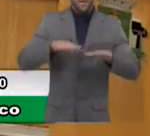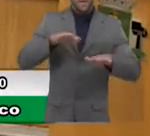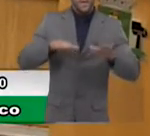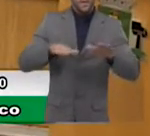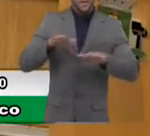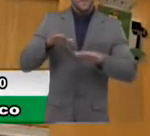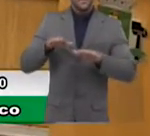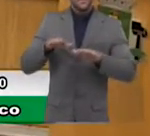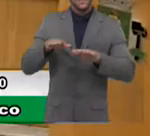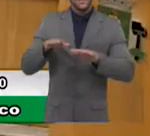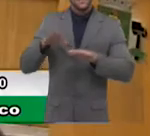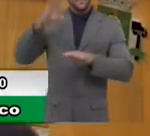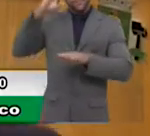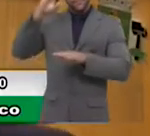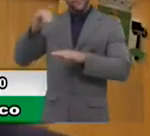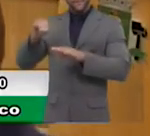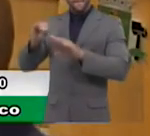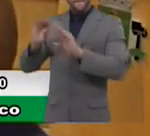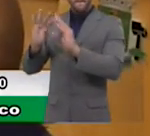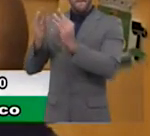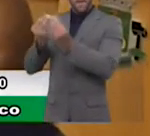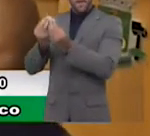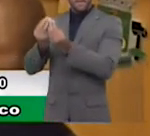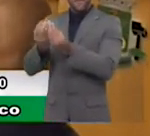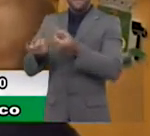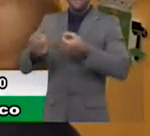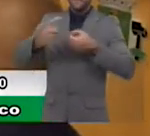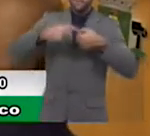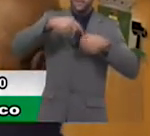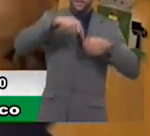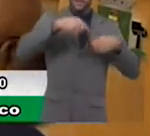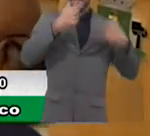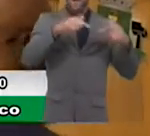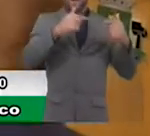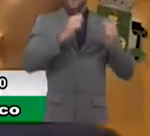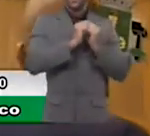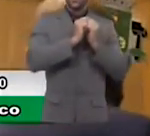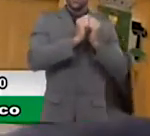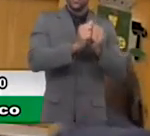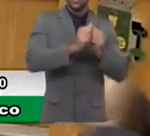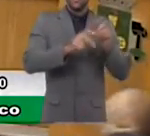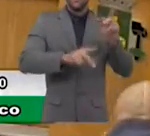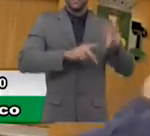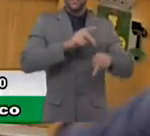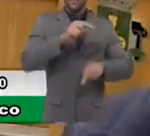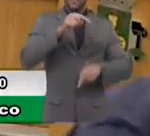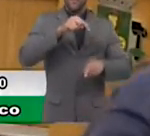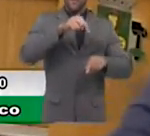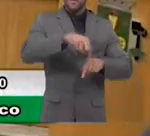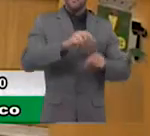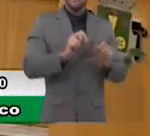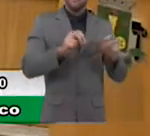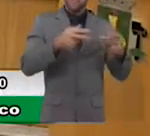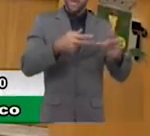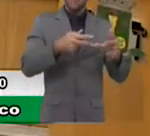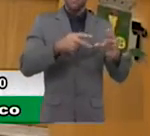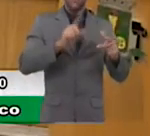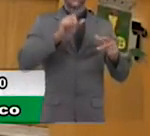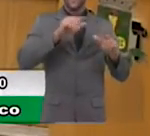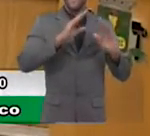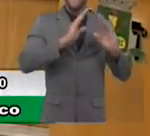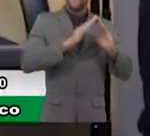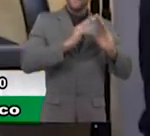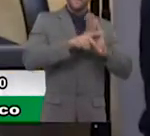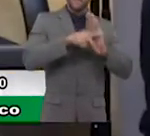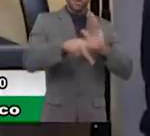família de vocês para estar ao nosso lado. Para estar ao lado do povo dessa cidade, porque essa casa aqui não é outra casa a não ser a casa do